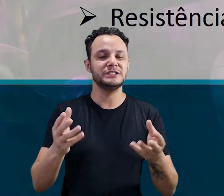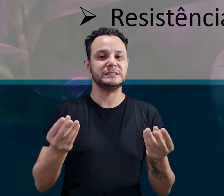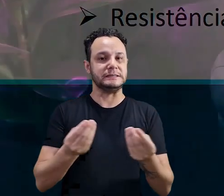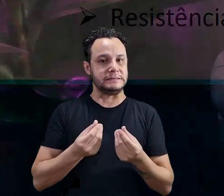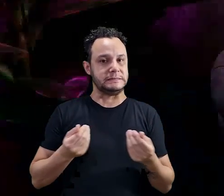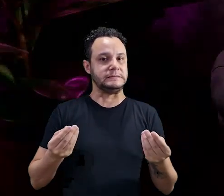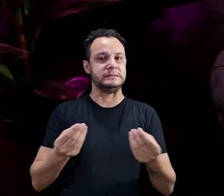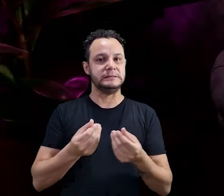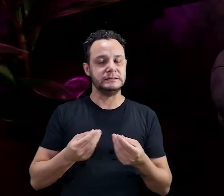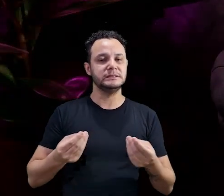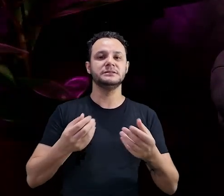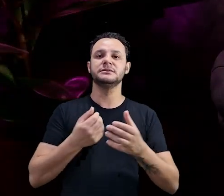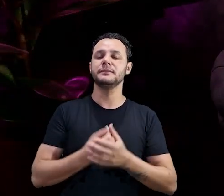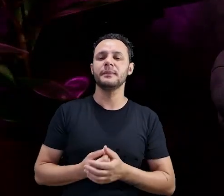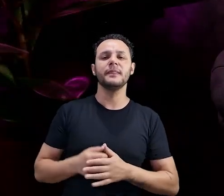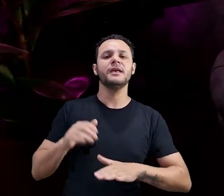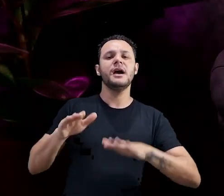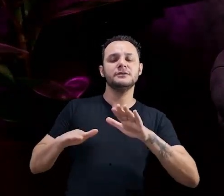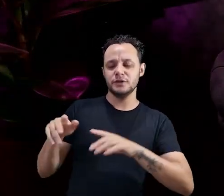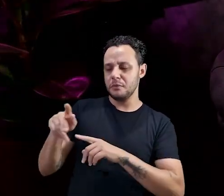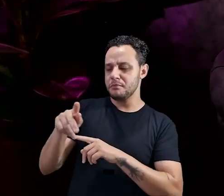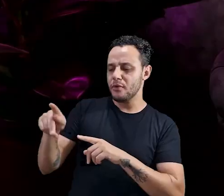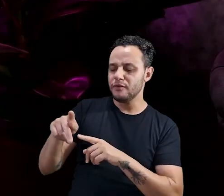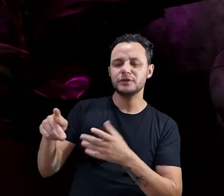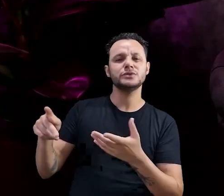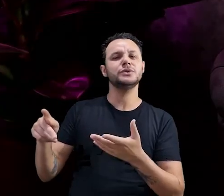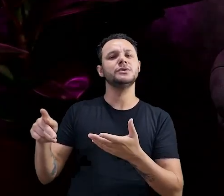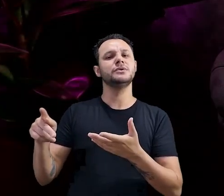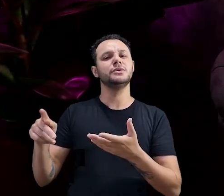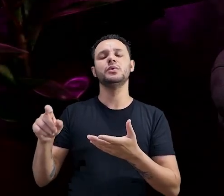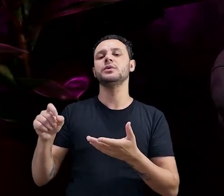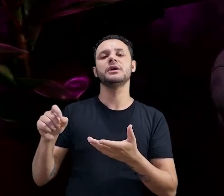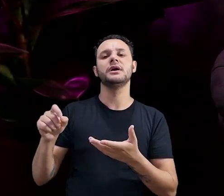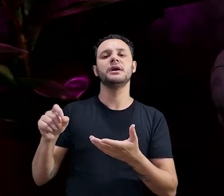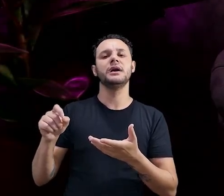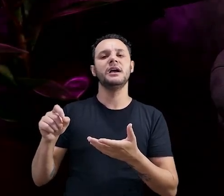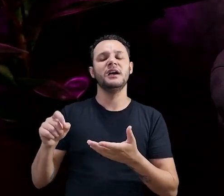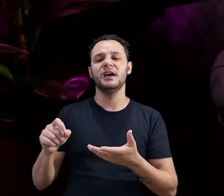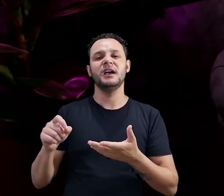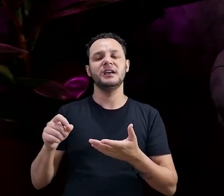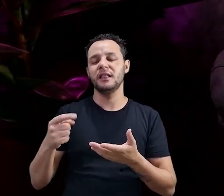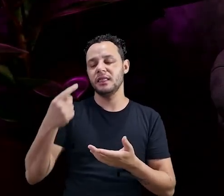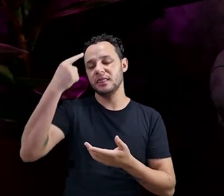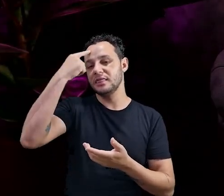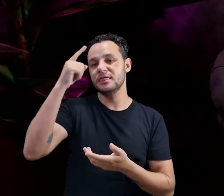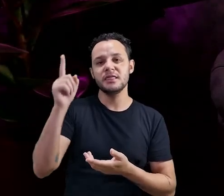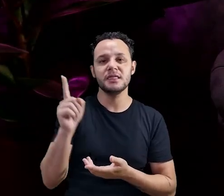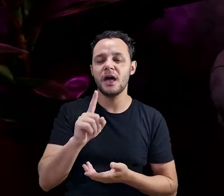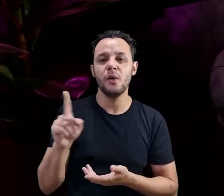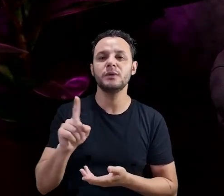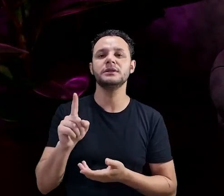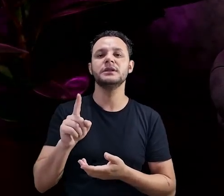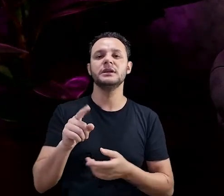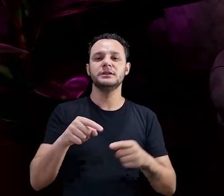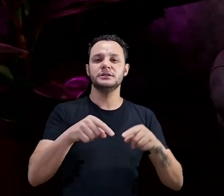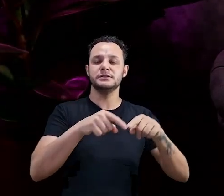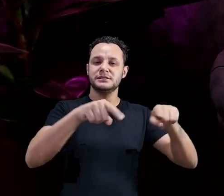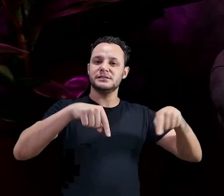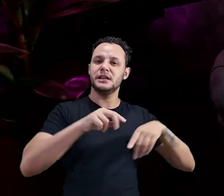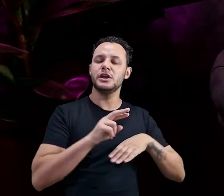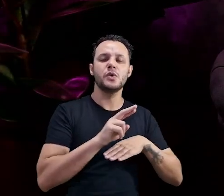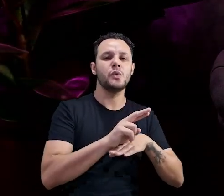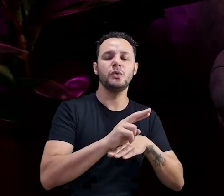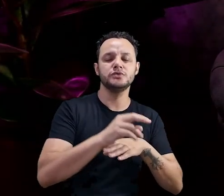atitudinal. Então, às vezes, a gente tem até professores, que não compreendem o